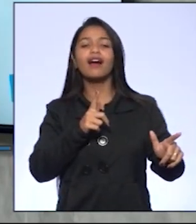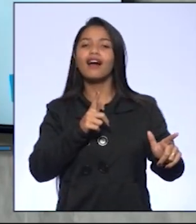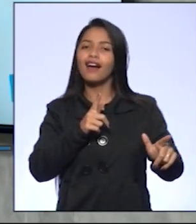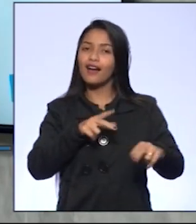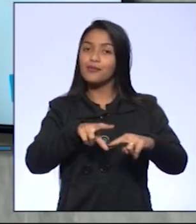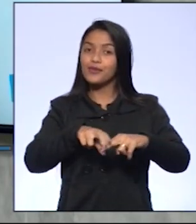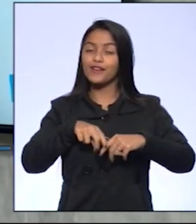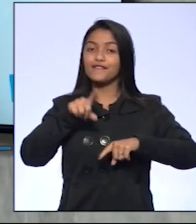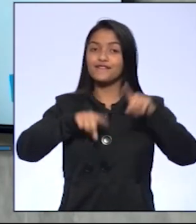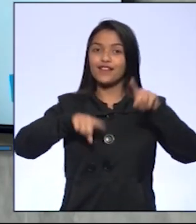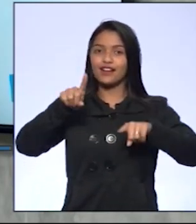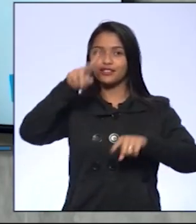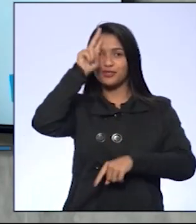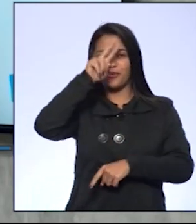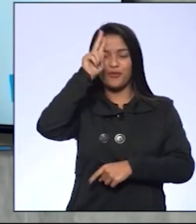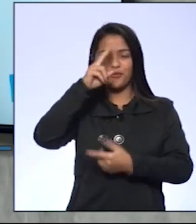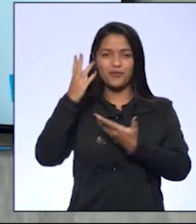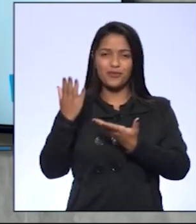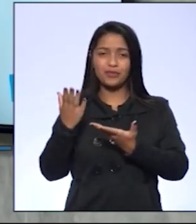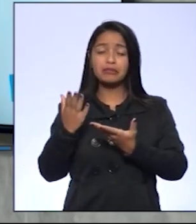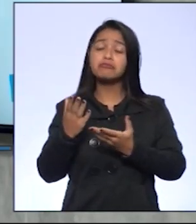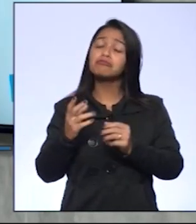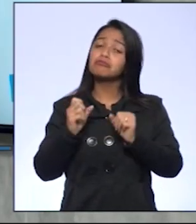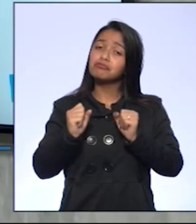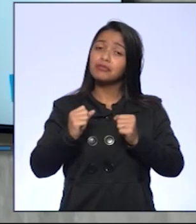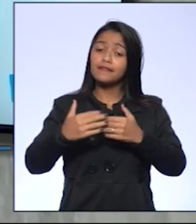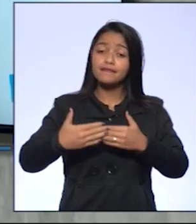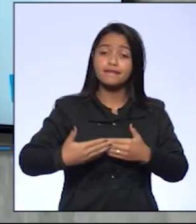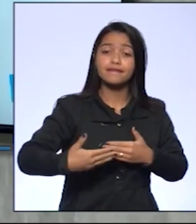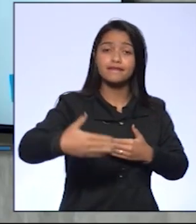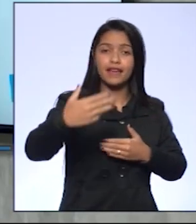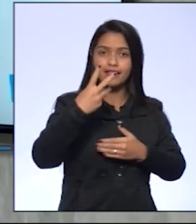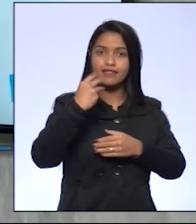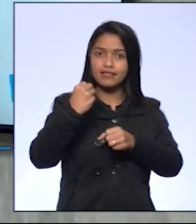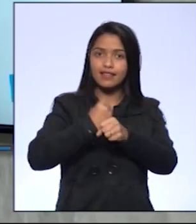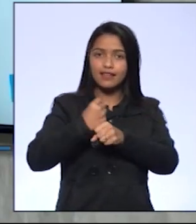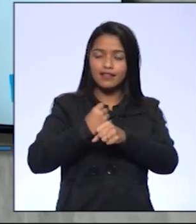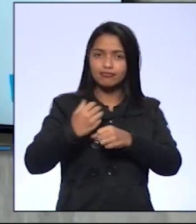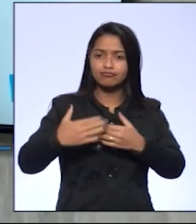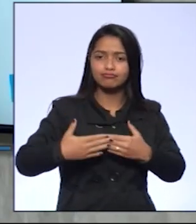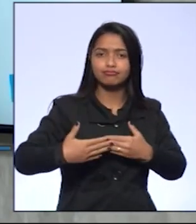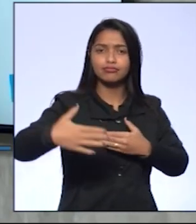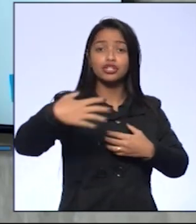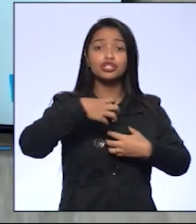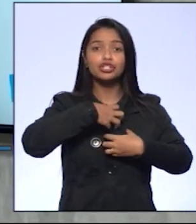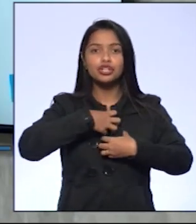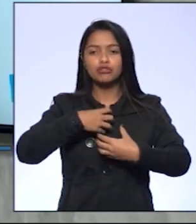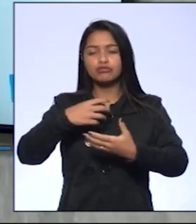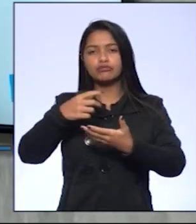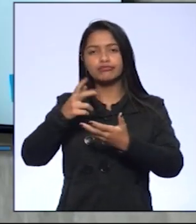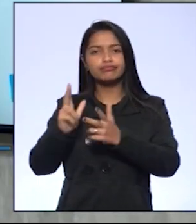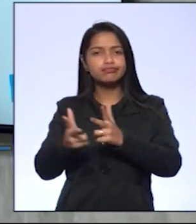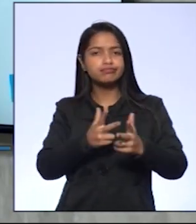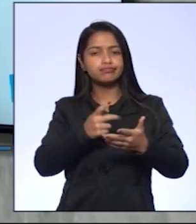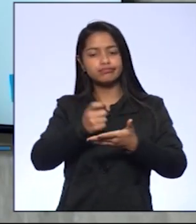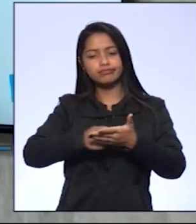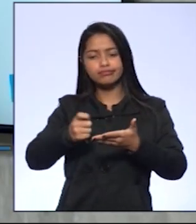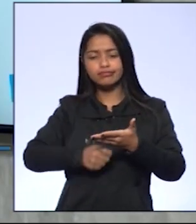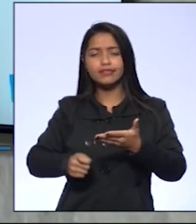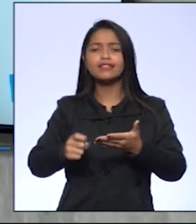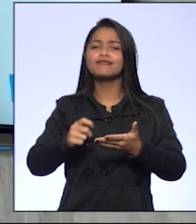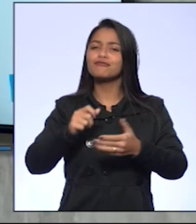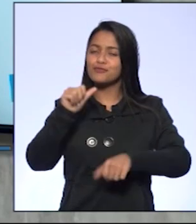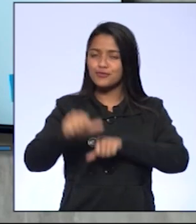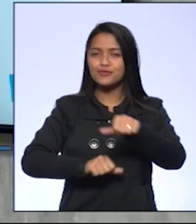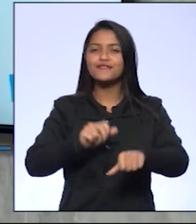é diferente. E muito provavelmente daqui 30 anos também seja diferente do que é em 2020. Então, o tempo, ele